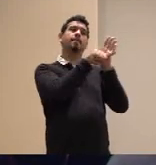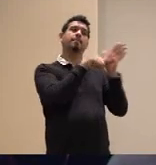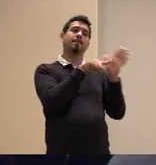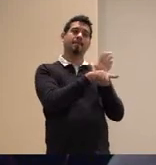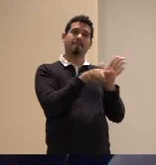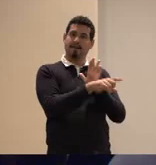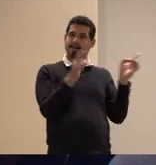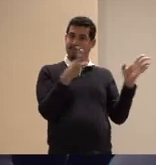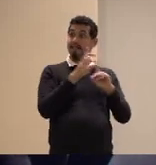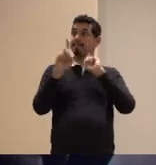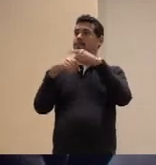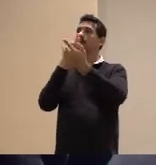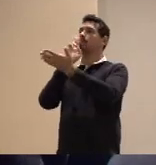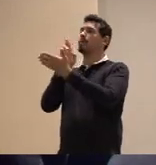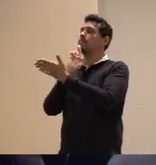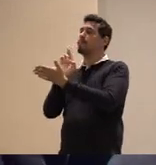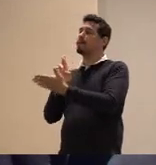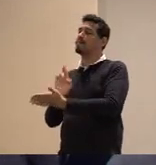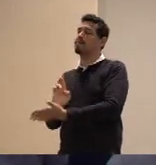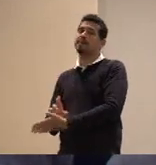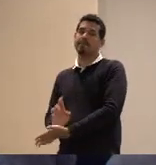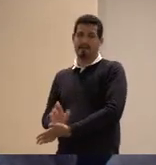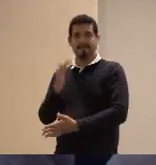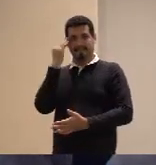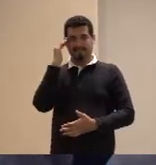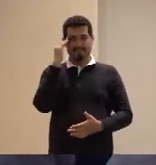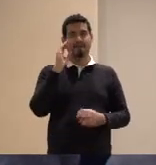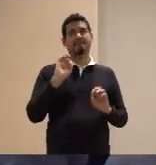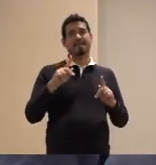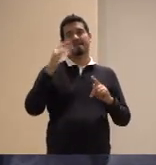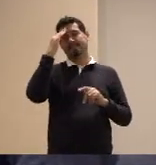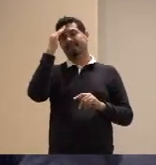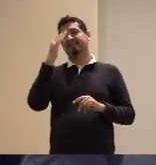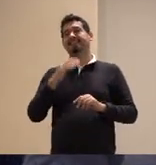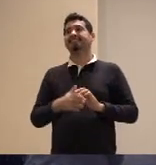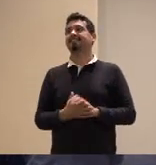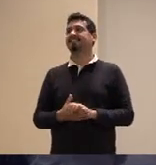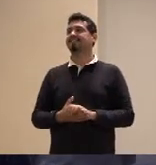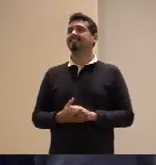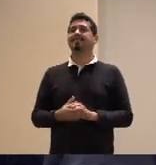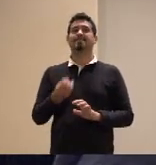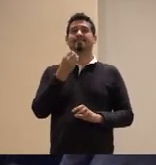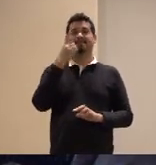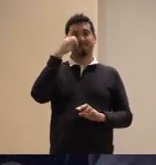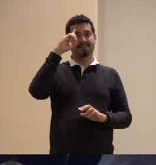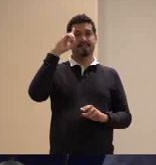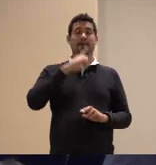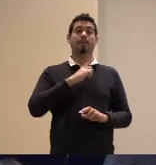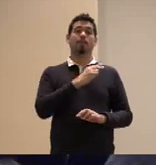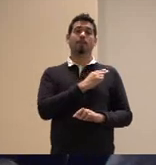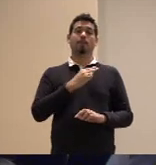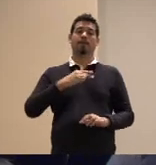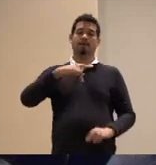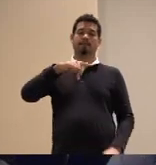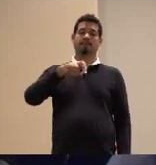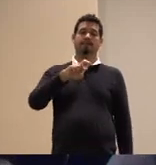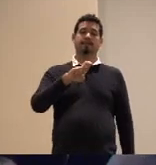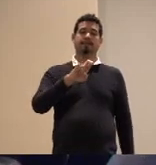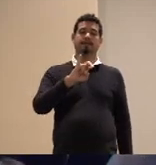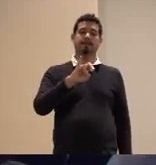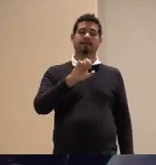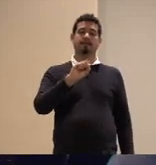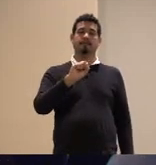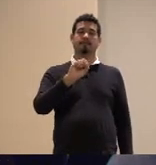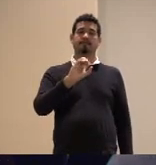fecha, desculpe, com a mesa. Pode ser? Entendi. Obrigada. Bom dia. Me chamo Priscila Luz. Estou